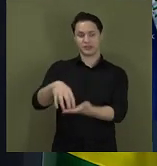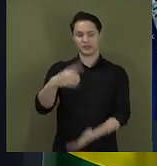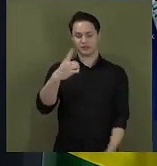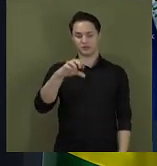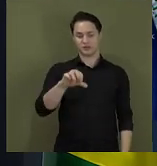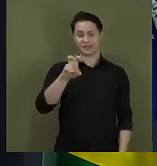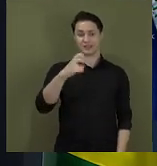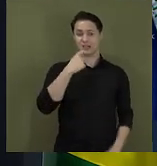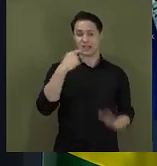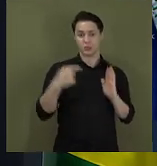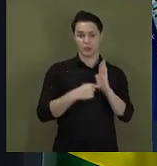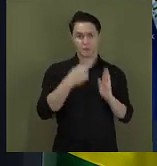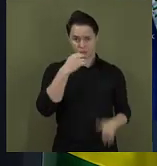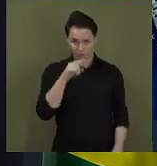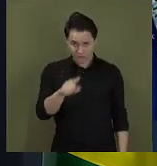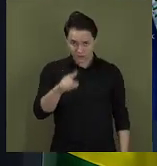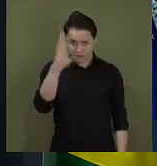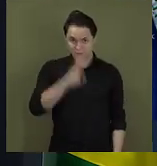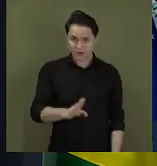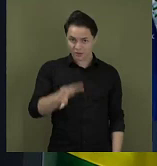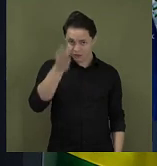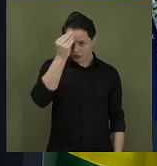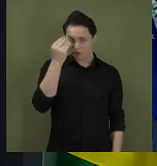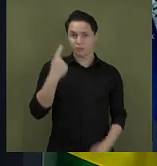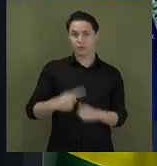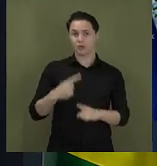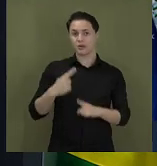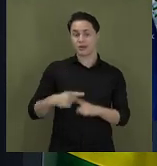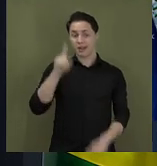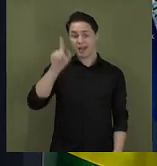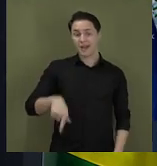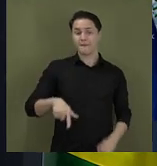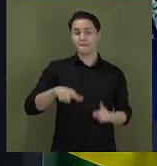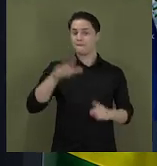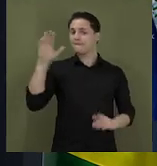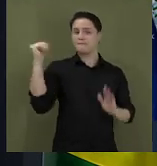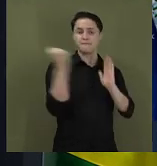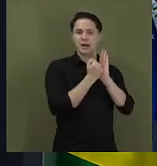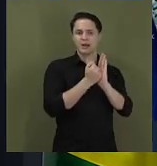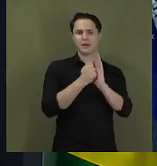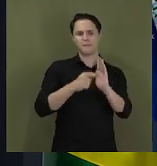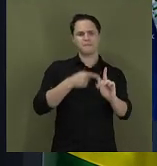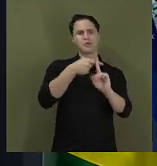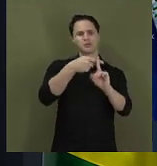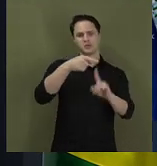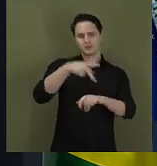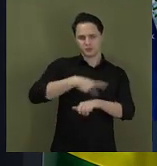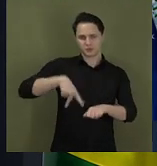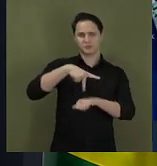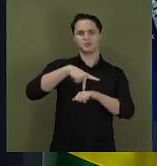195 denúncias. É bom que o brasileiro grave isso, porque é um símbolo positivo do país,